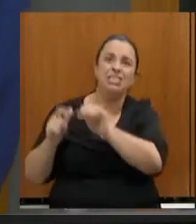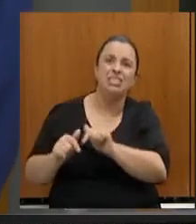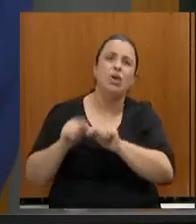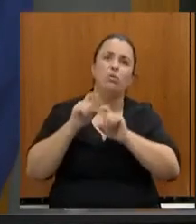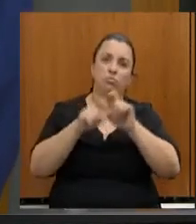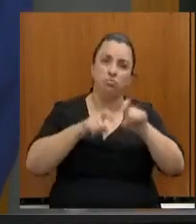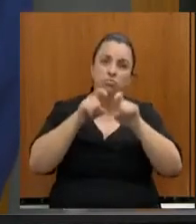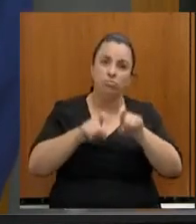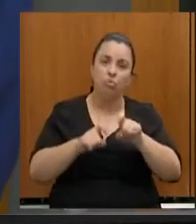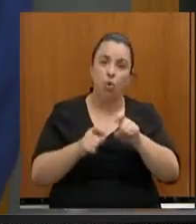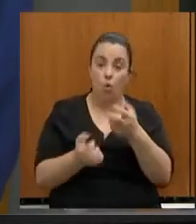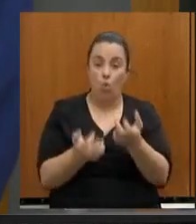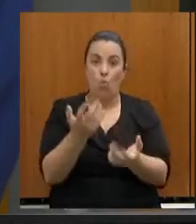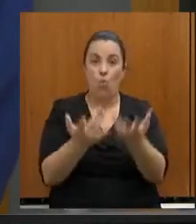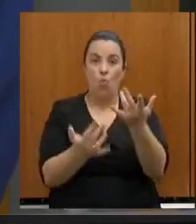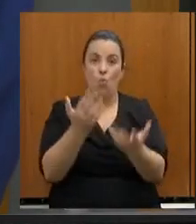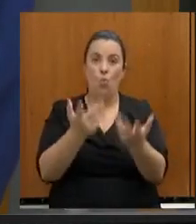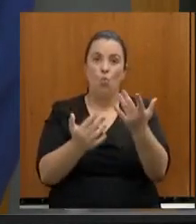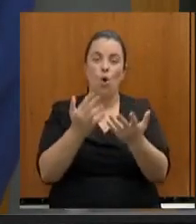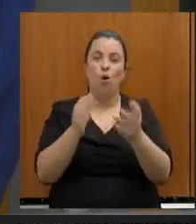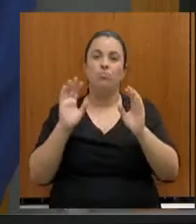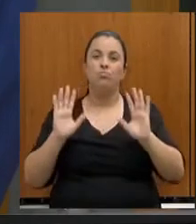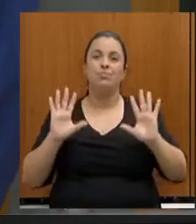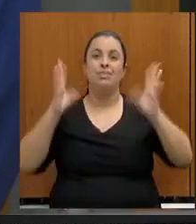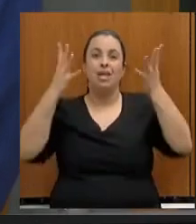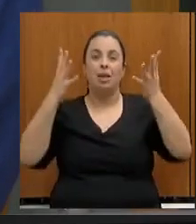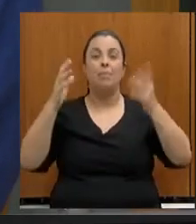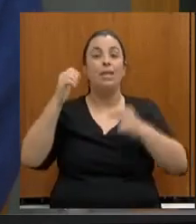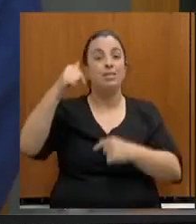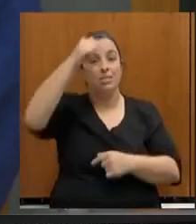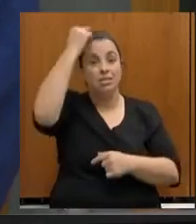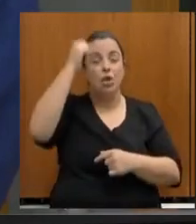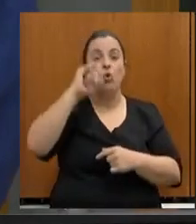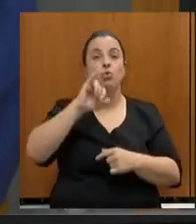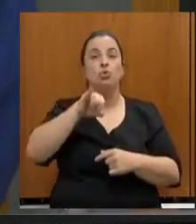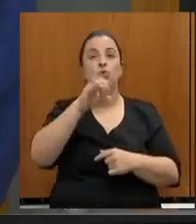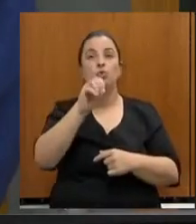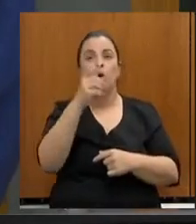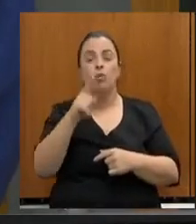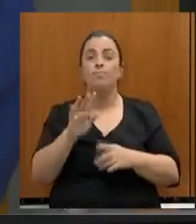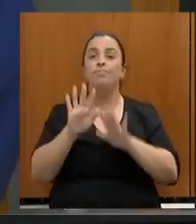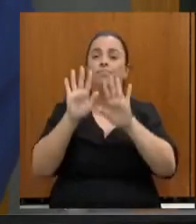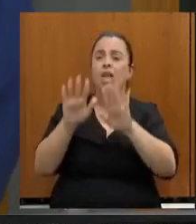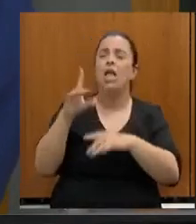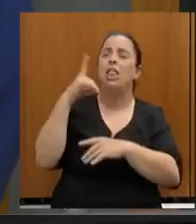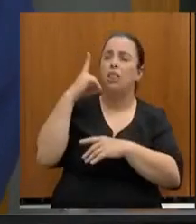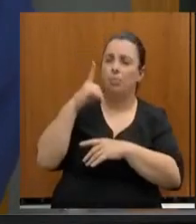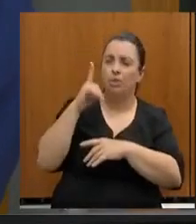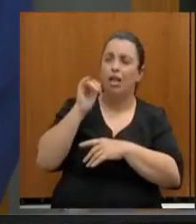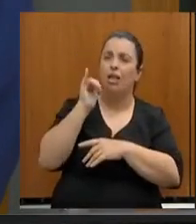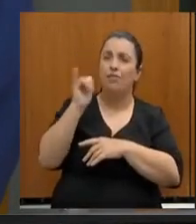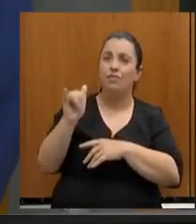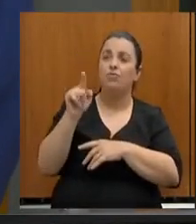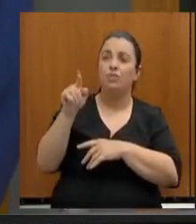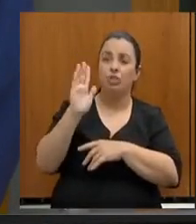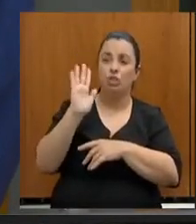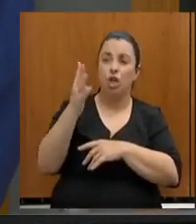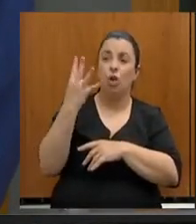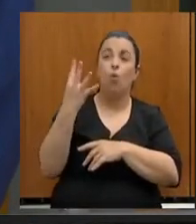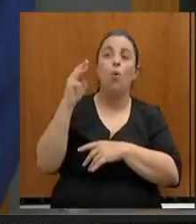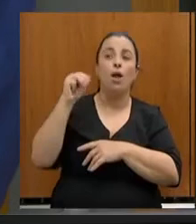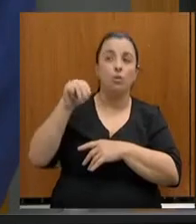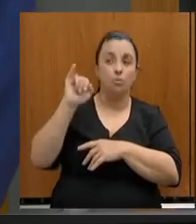interior e é eu vi o Thor você dentro do teu pai que você nem joga sou quatro minutos